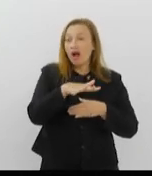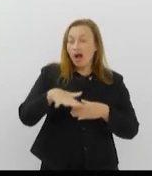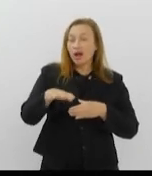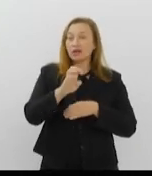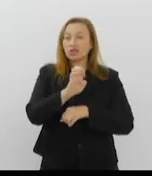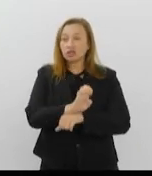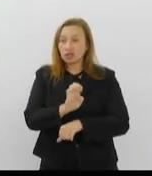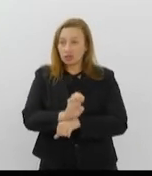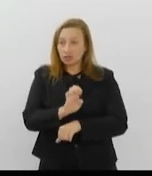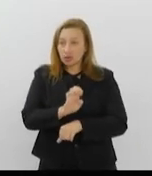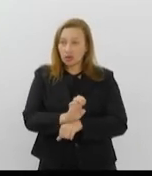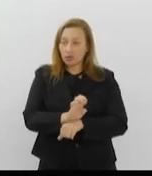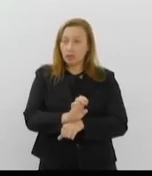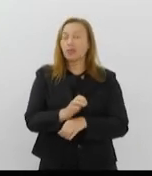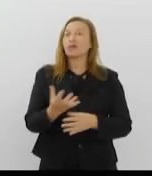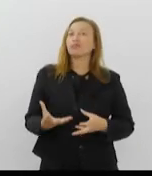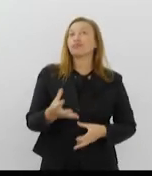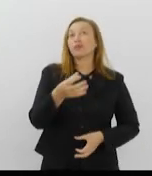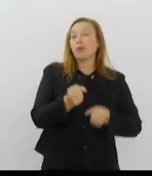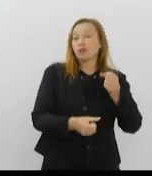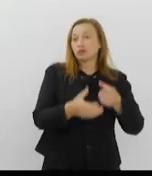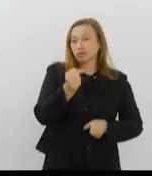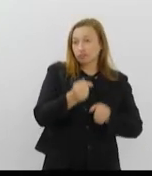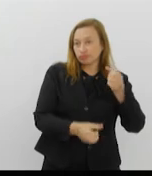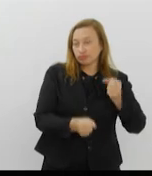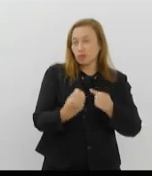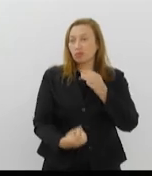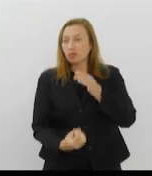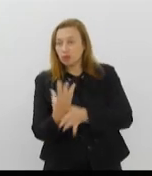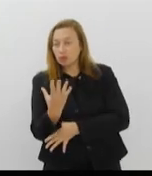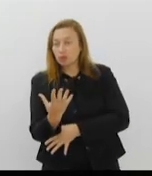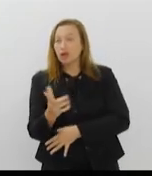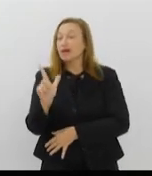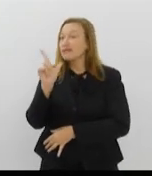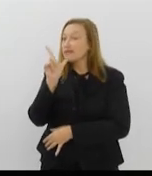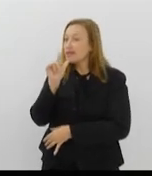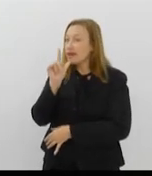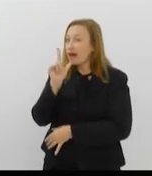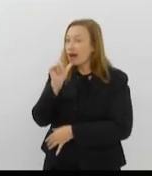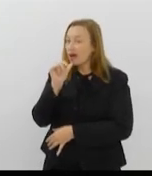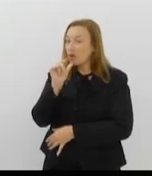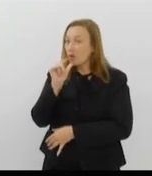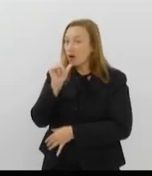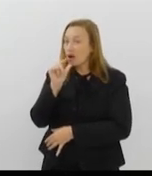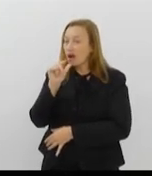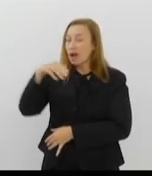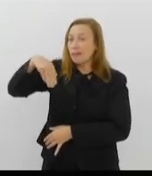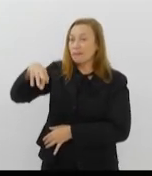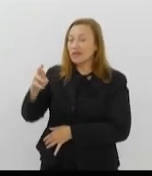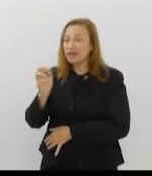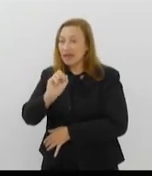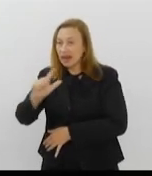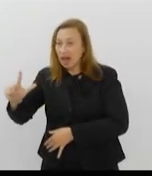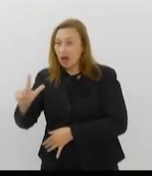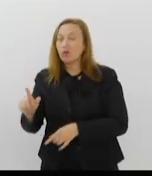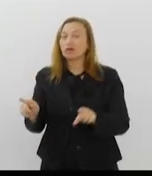produção leiteira de água mineral bebidas